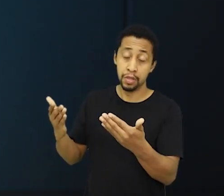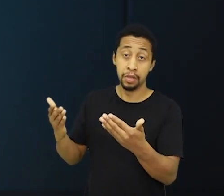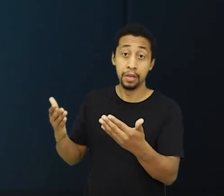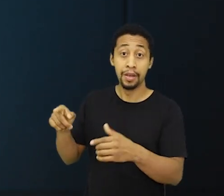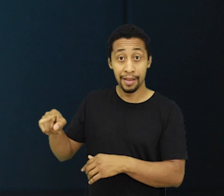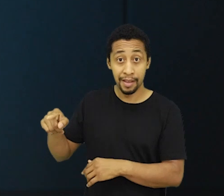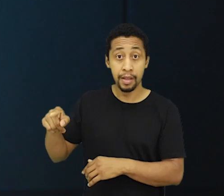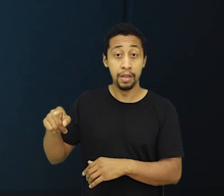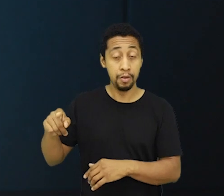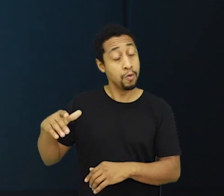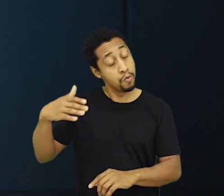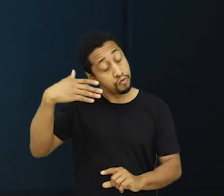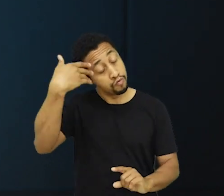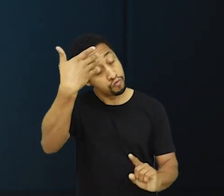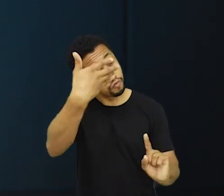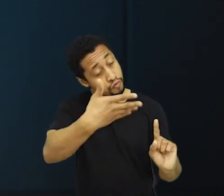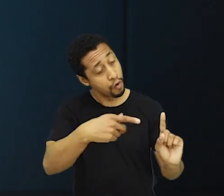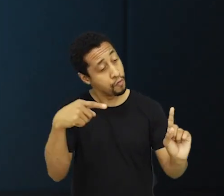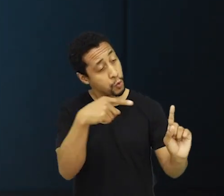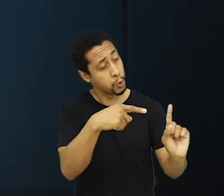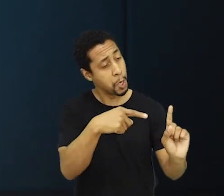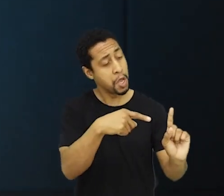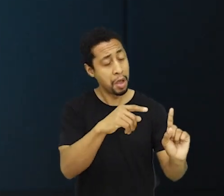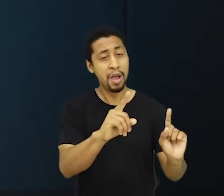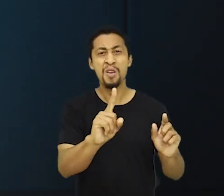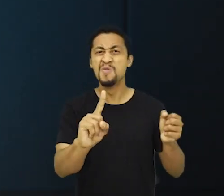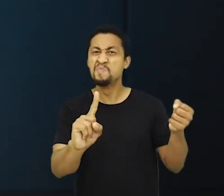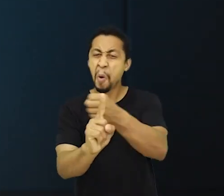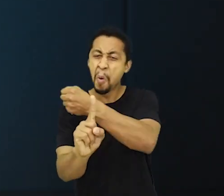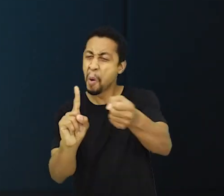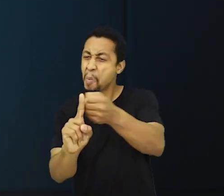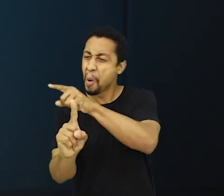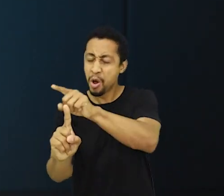elogia um torturador, é porque ele tem alma de torturador.